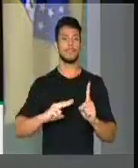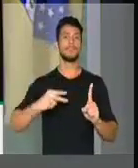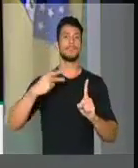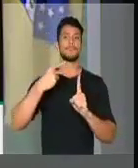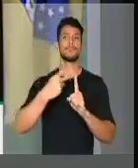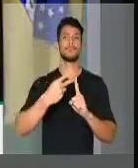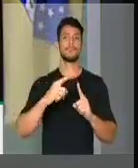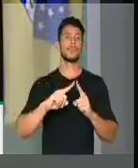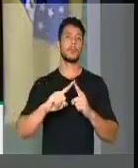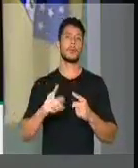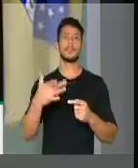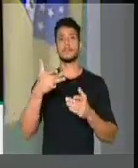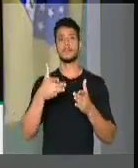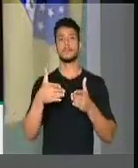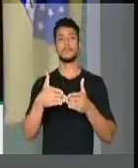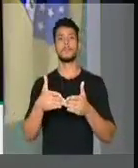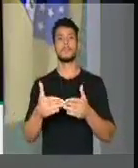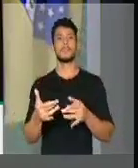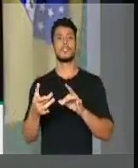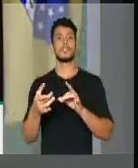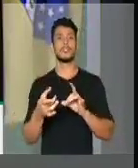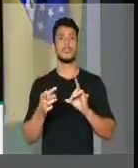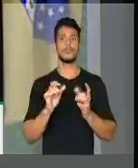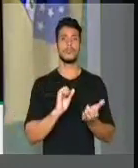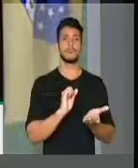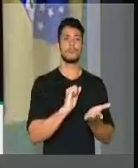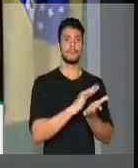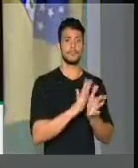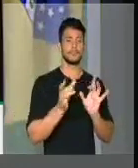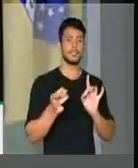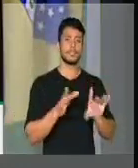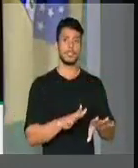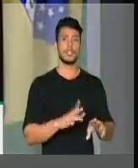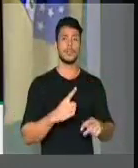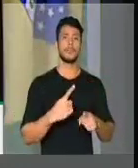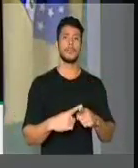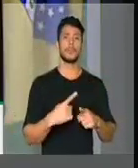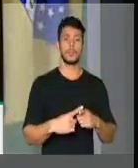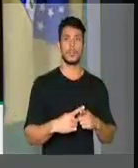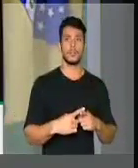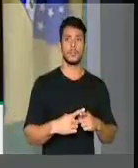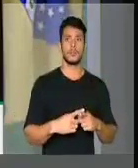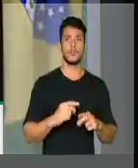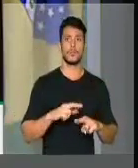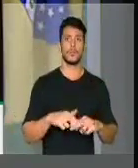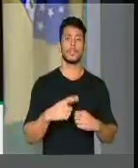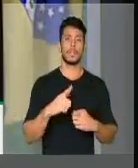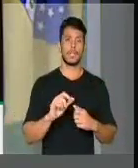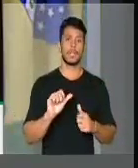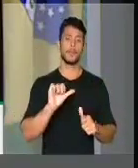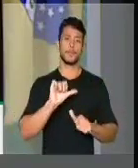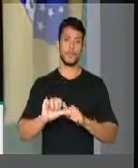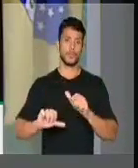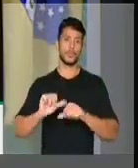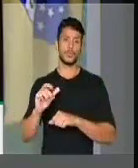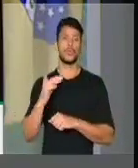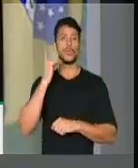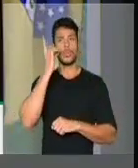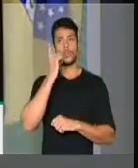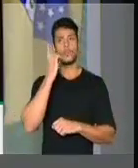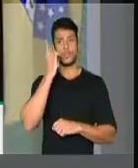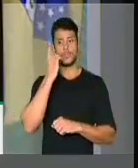mas pediu demissão do cargo em função exatamente, não tomou posse exatamente em função desse direito de deputado estadual do